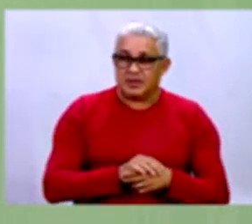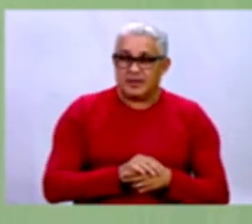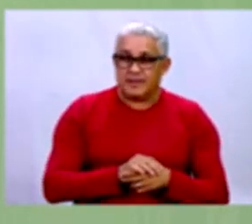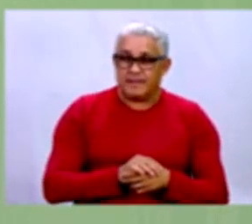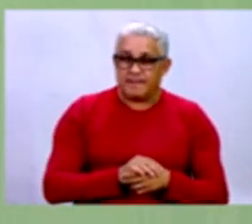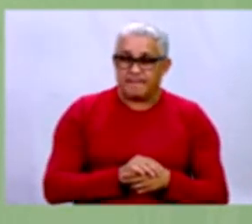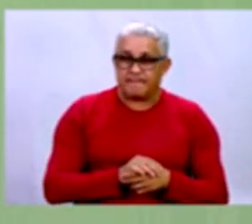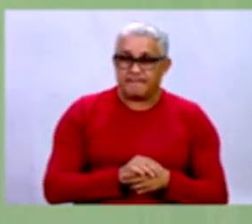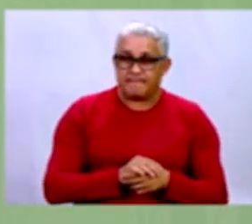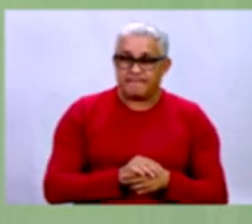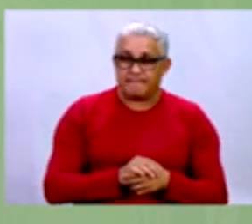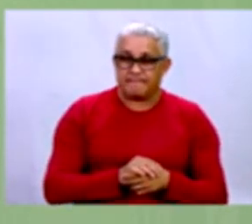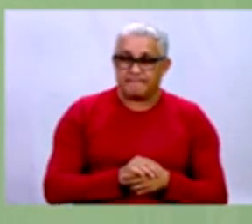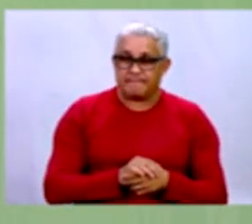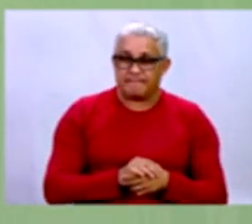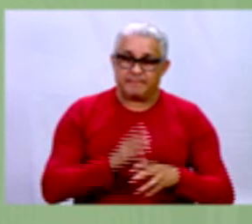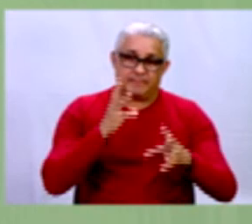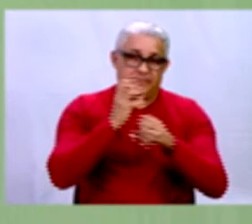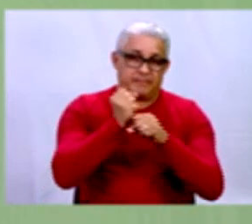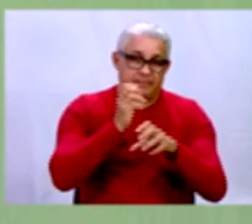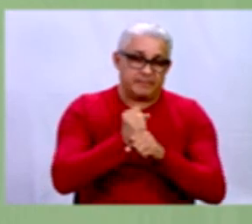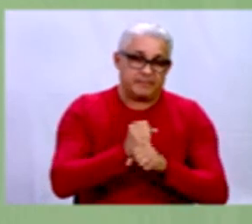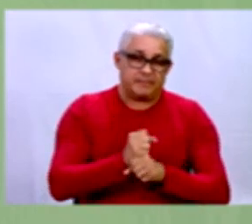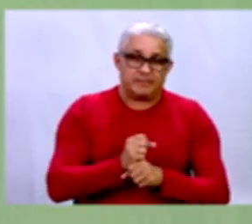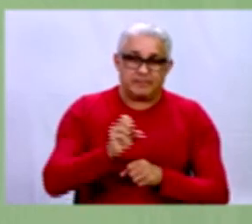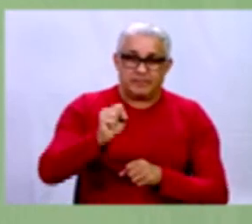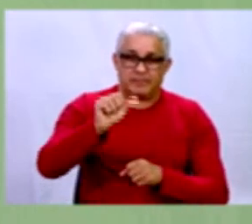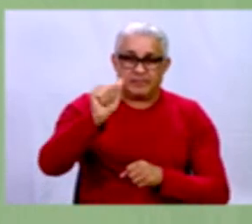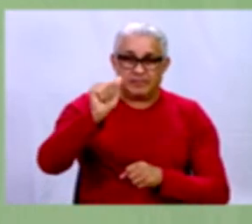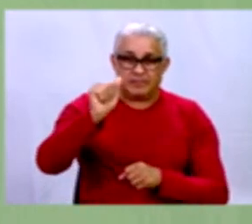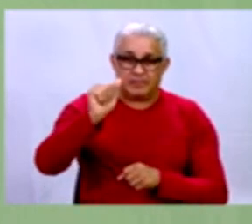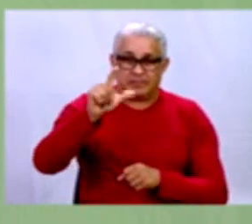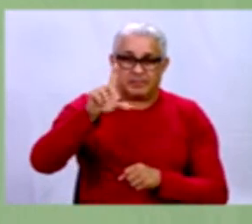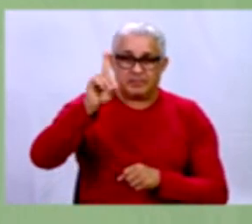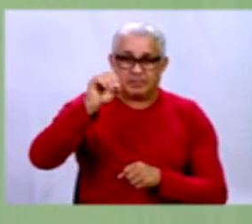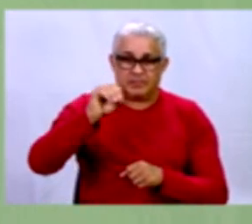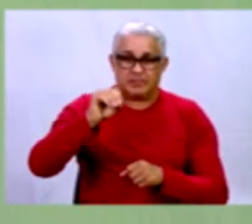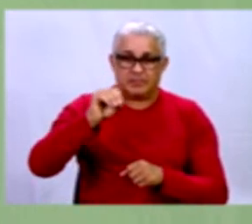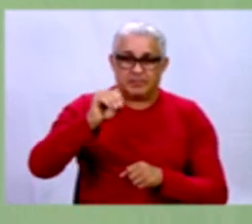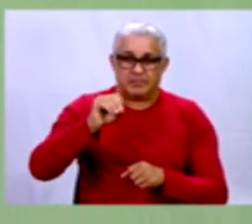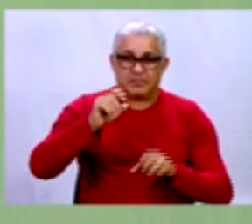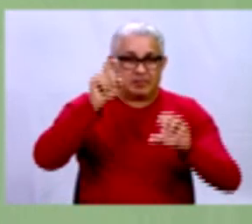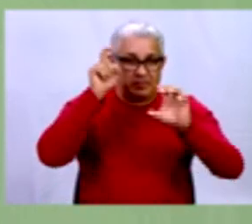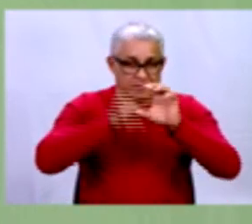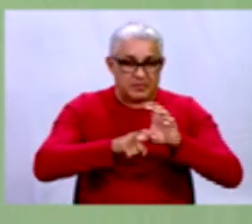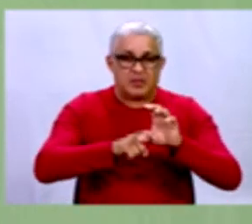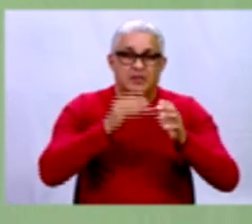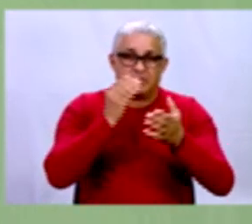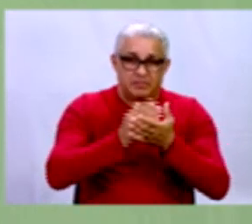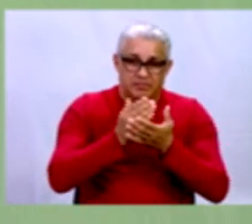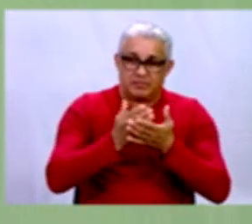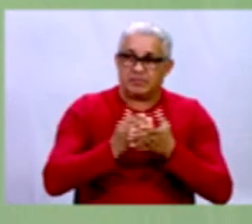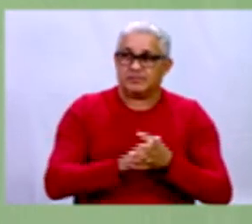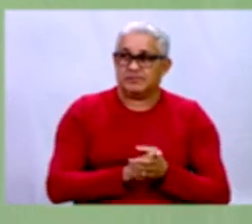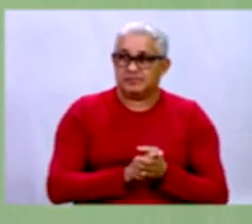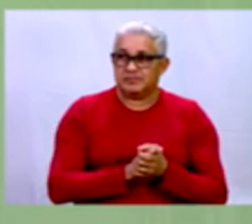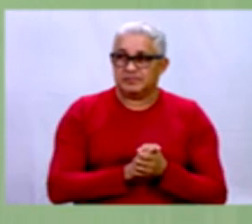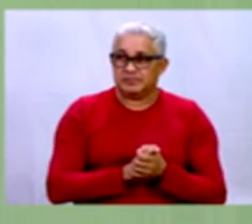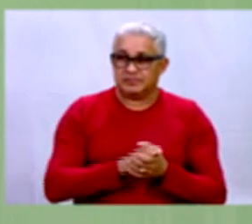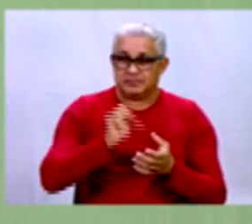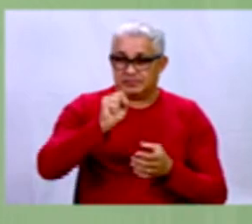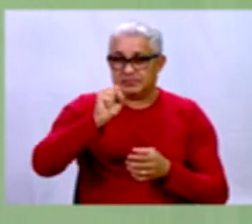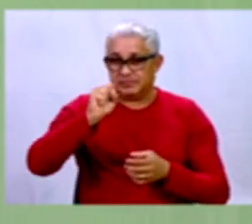período N. E esses são calculados sobre o saldo devedor do período anterior, que é o SD, que é o saldo devedor,